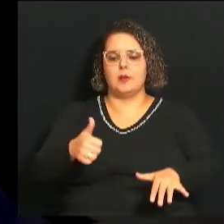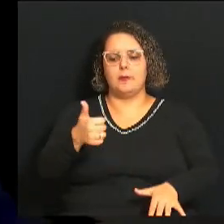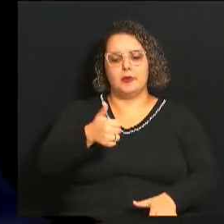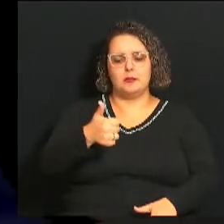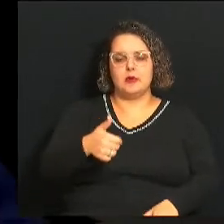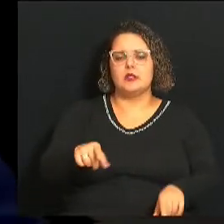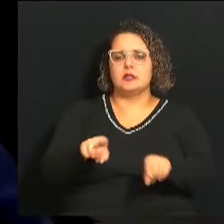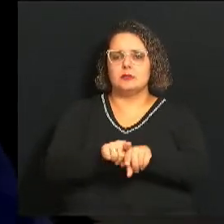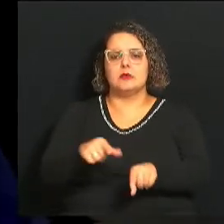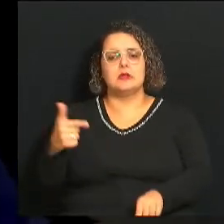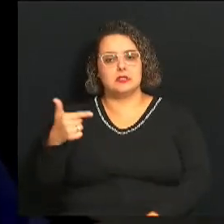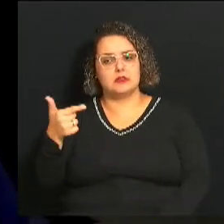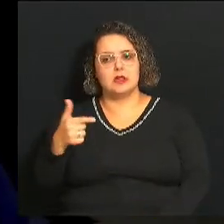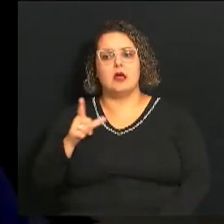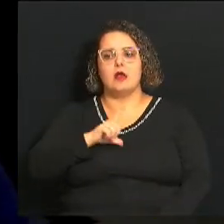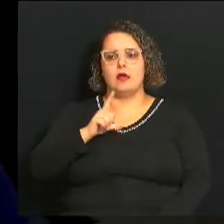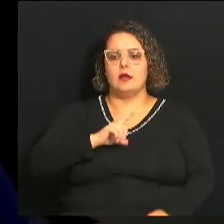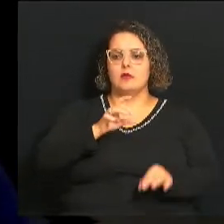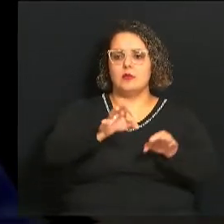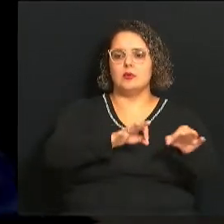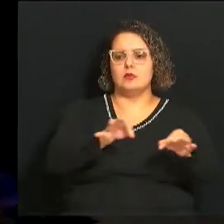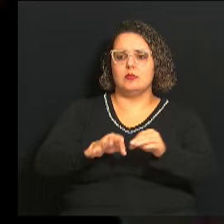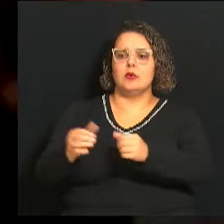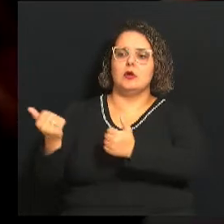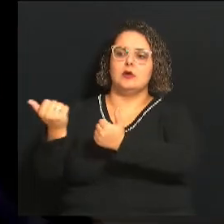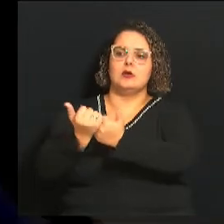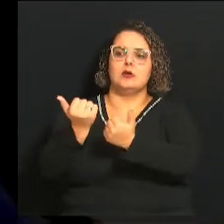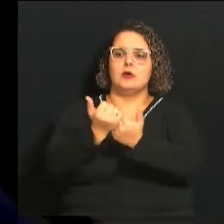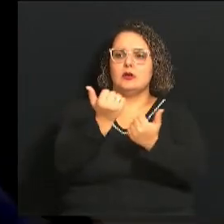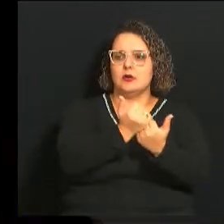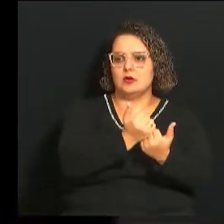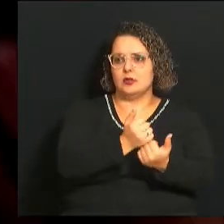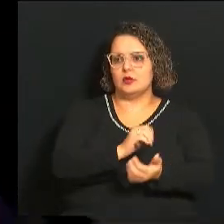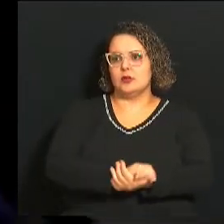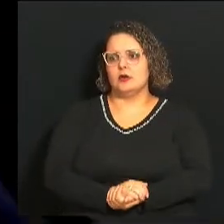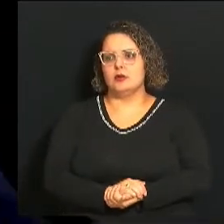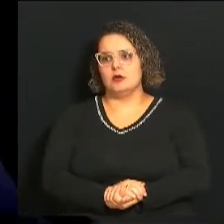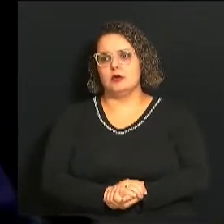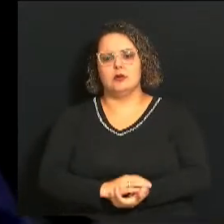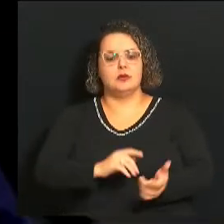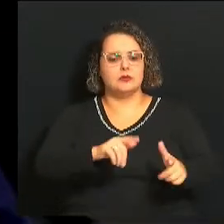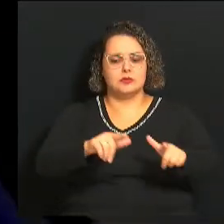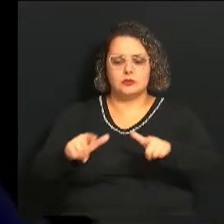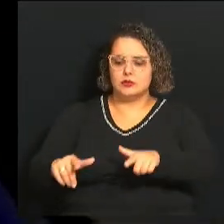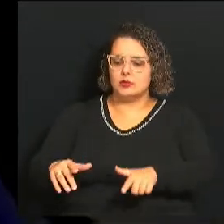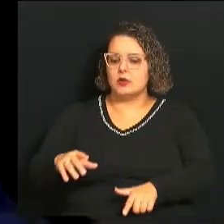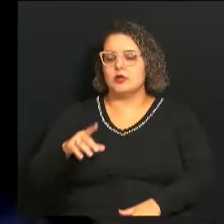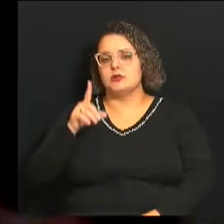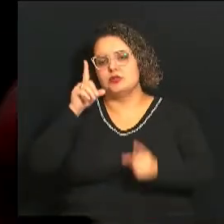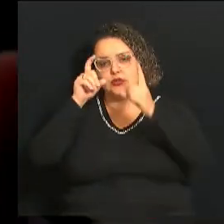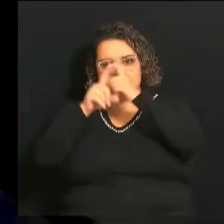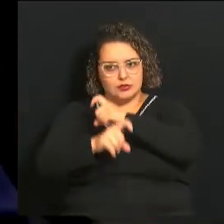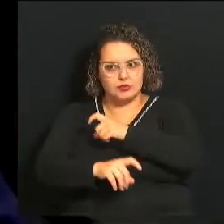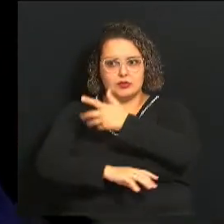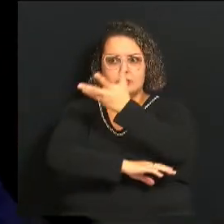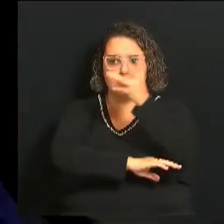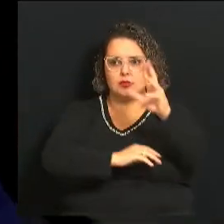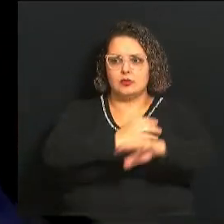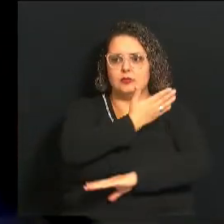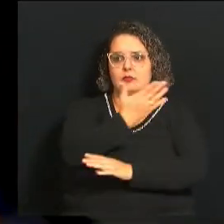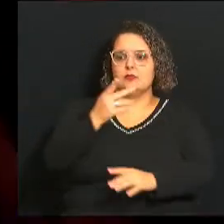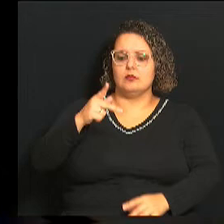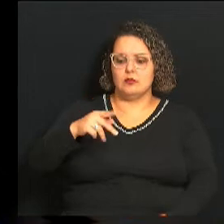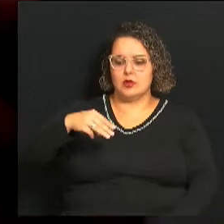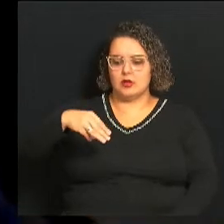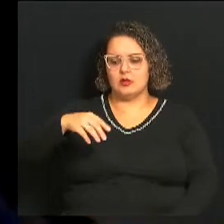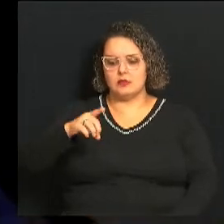Nós temos o planejamento de substituição, tá, de locais mais críticos, com vegetação, que é o PMD na secundária e o